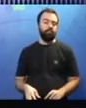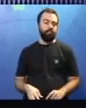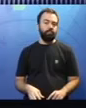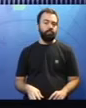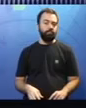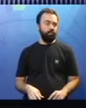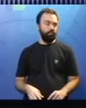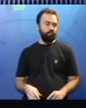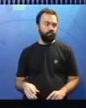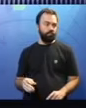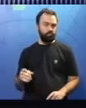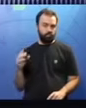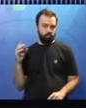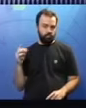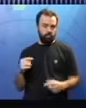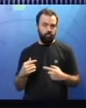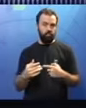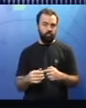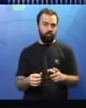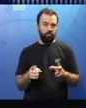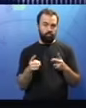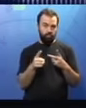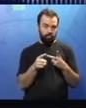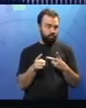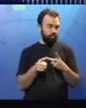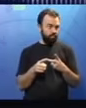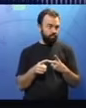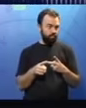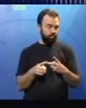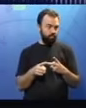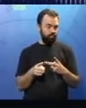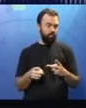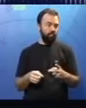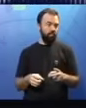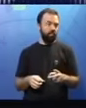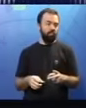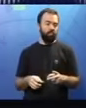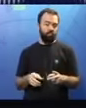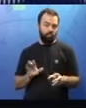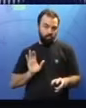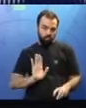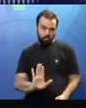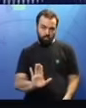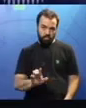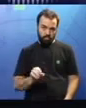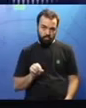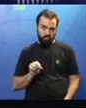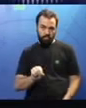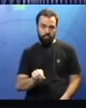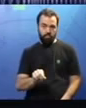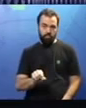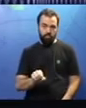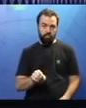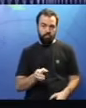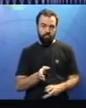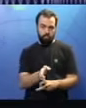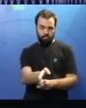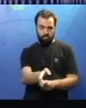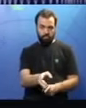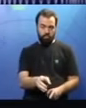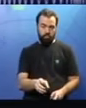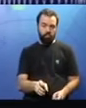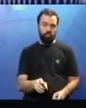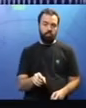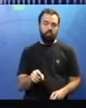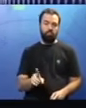Agora a transversal é agora. Na onda transversal, a gente tem o sentido